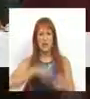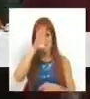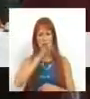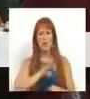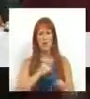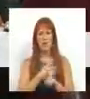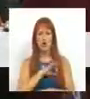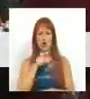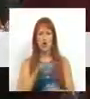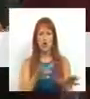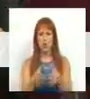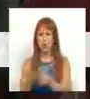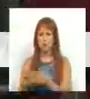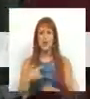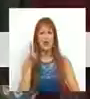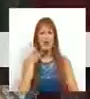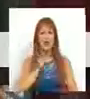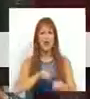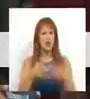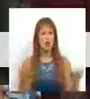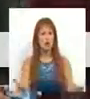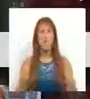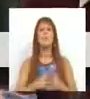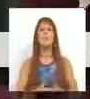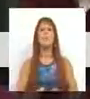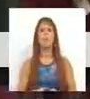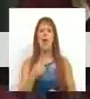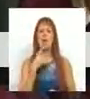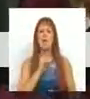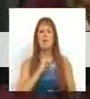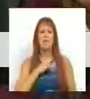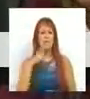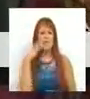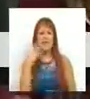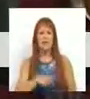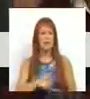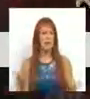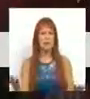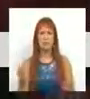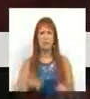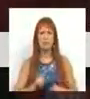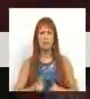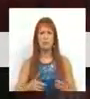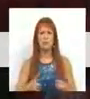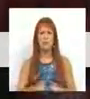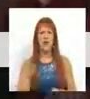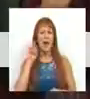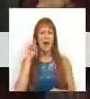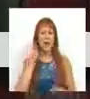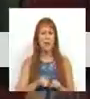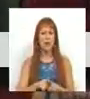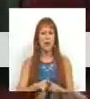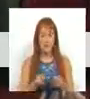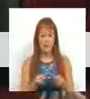Senhores Presidentes de Comissões, Senhoras e Senhoras Deputadas, a minha pergunta é tão simples quanto a relevância